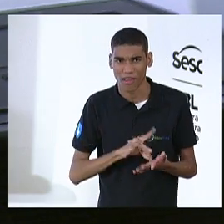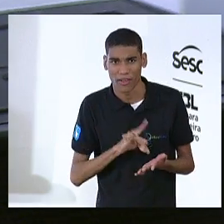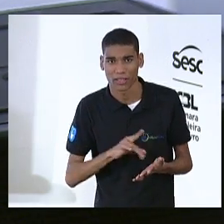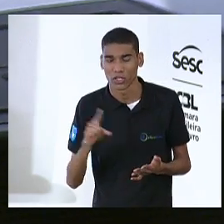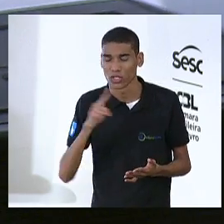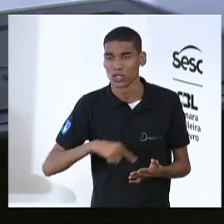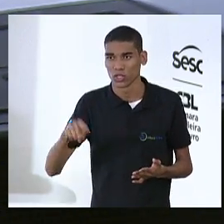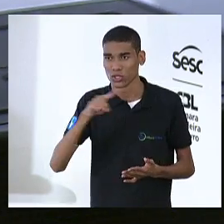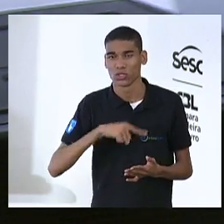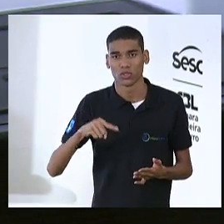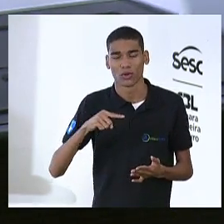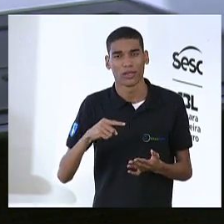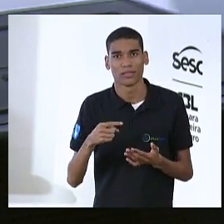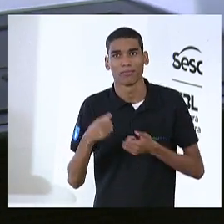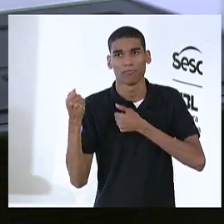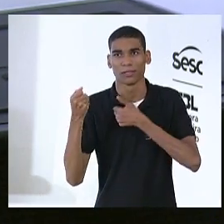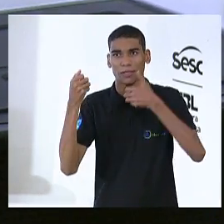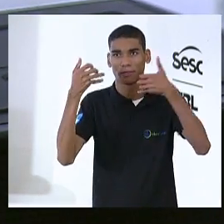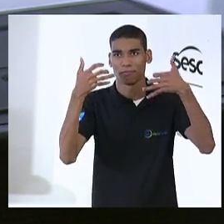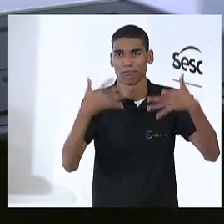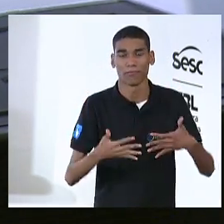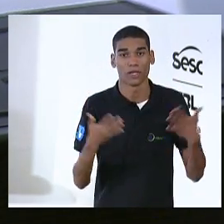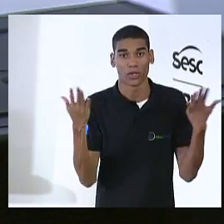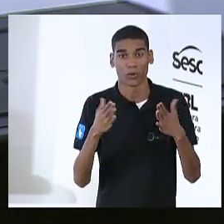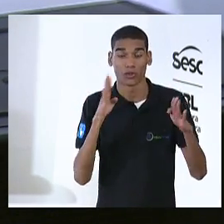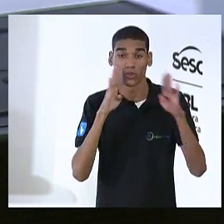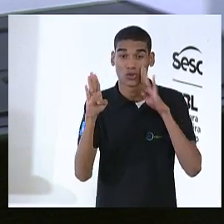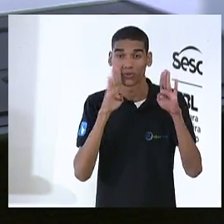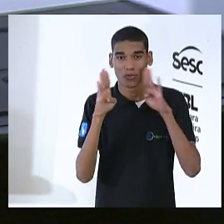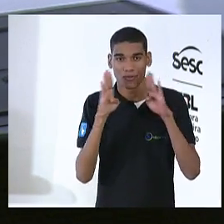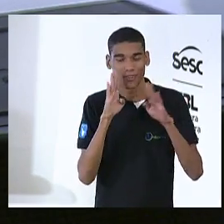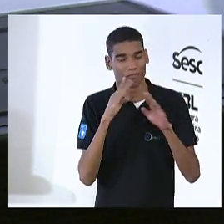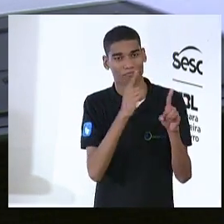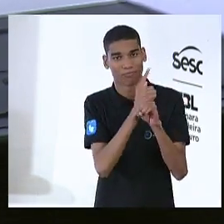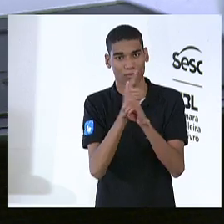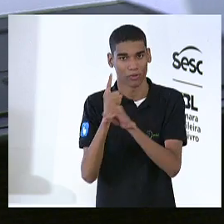que a gente vê, sobretudo, em redes sociais? Ainda não é uma memória que ocupa